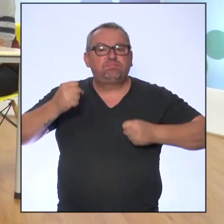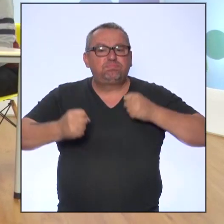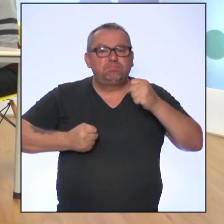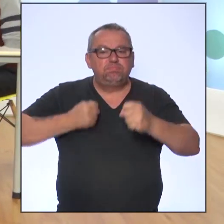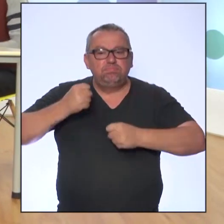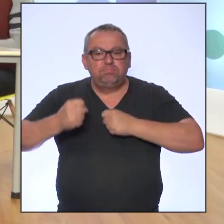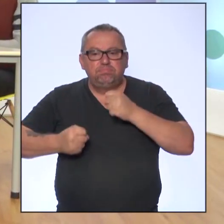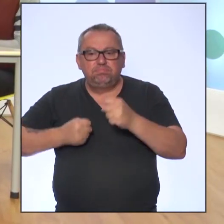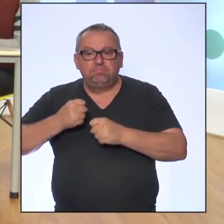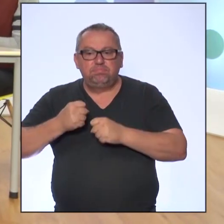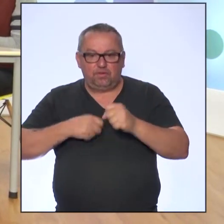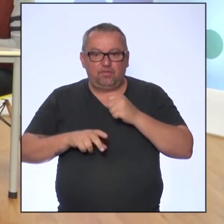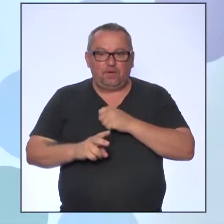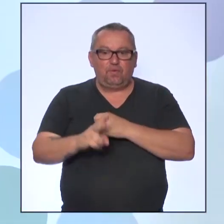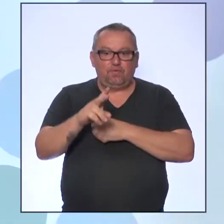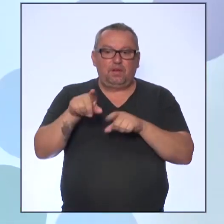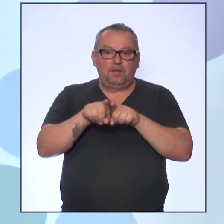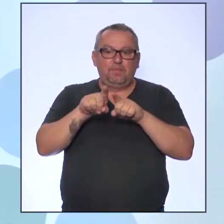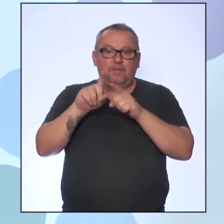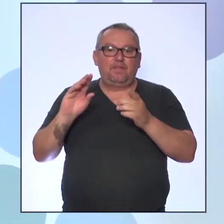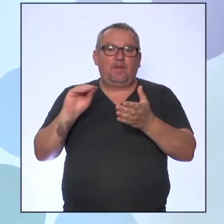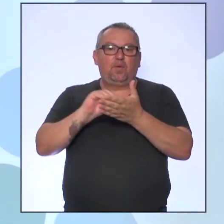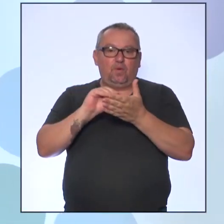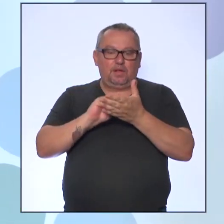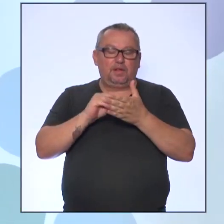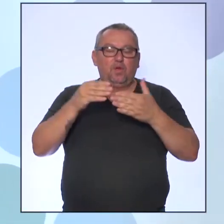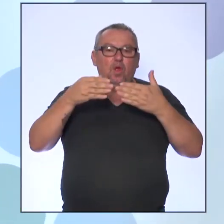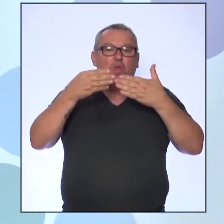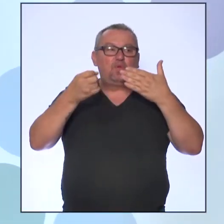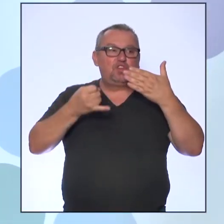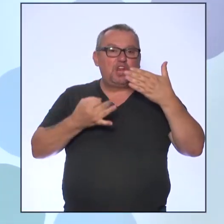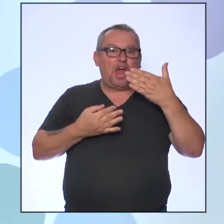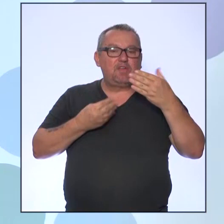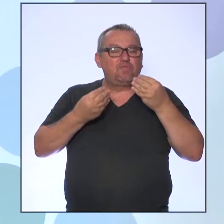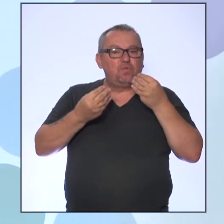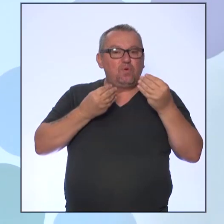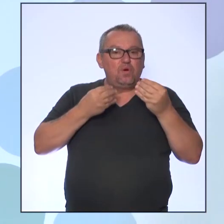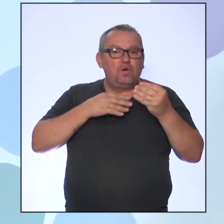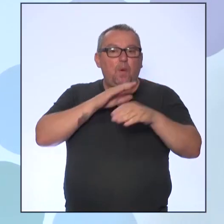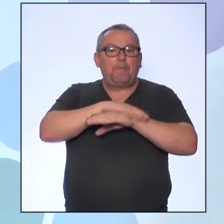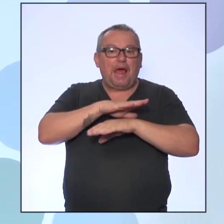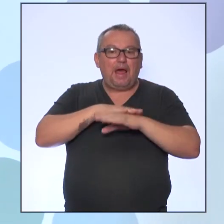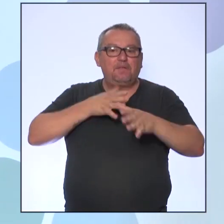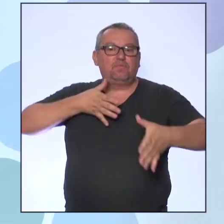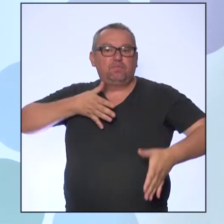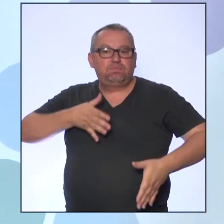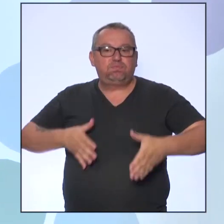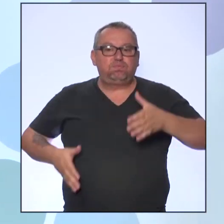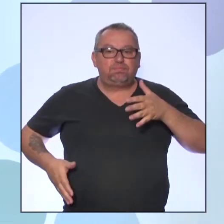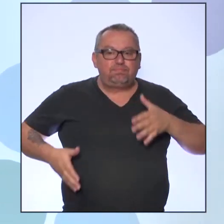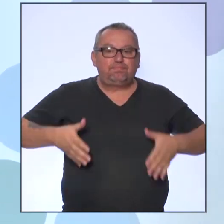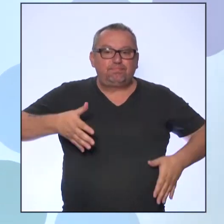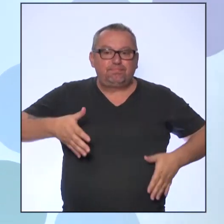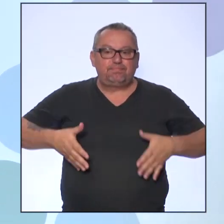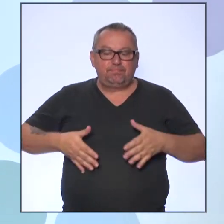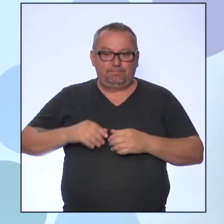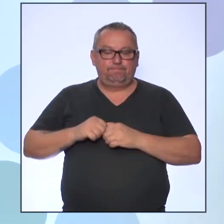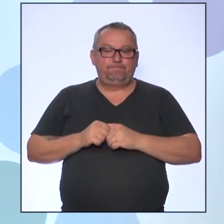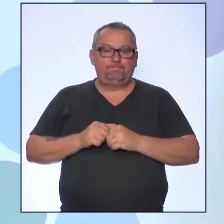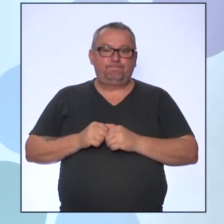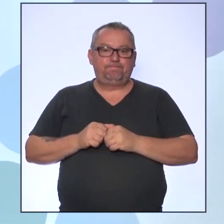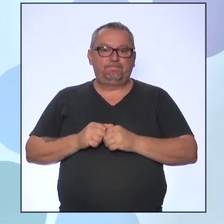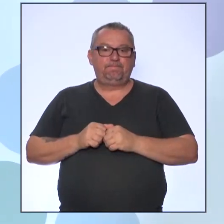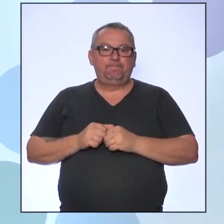tem interação, a gente vai dar prosseguimento, aí vocês vão colocando aí no chat, né? Como mover o braço, como mover as pernas, né? Próximo slide, por